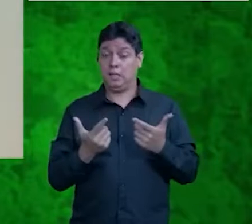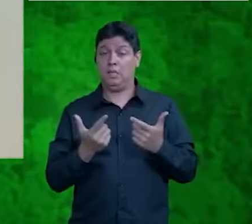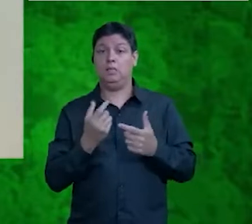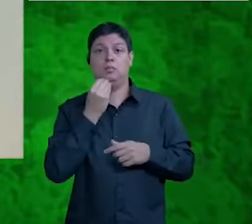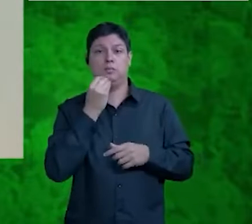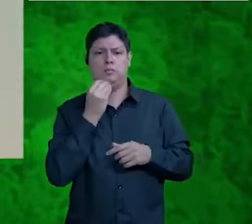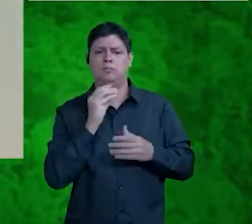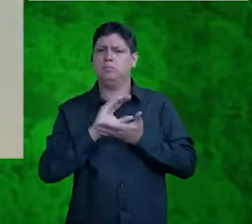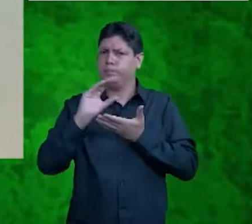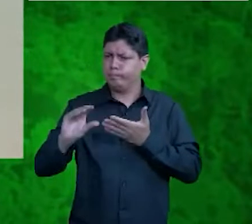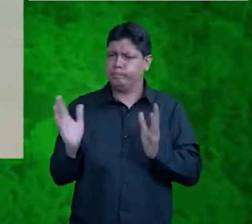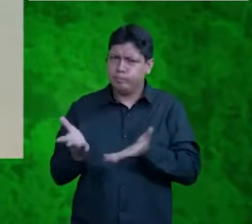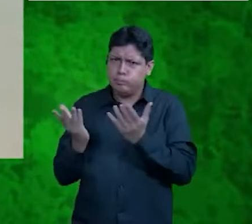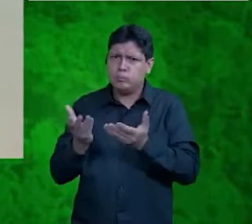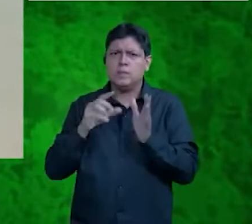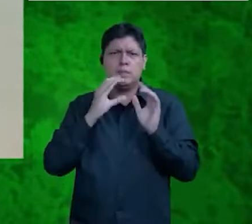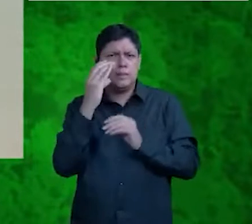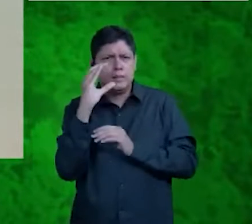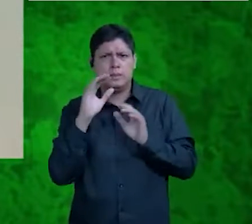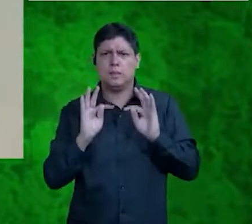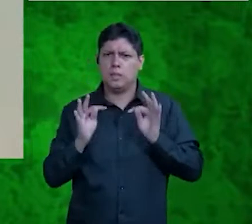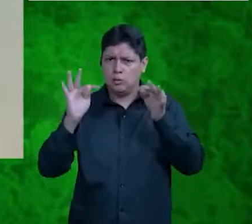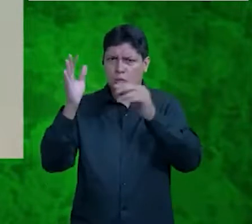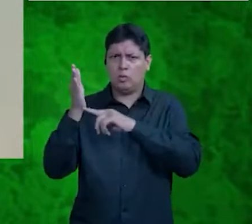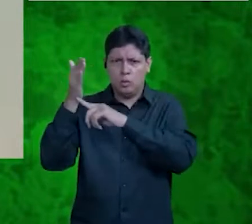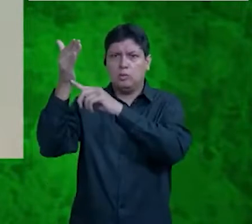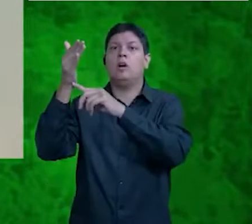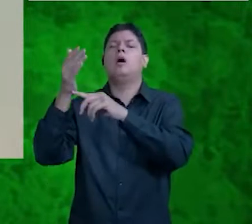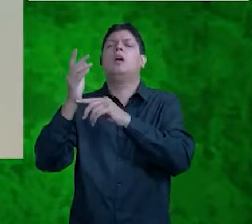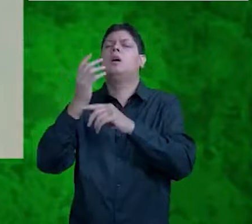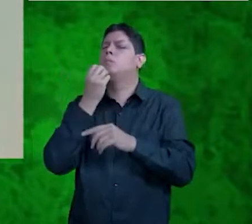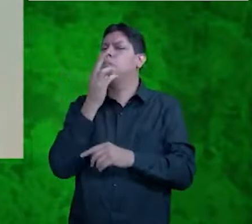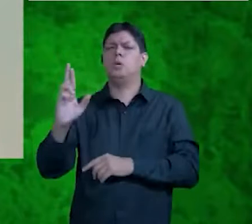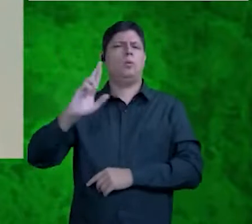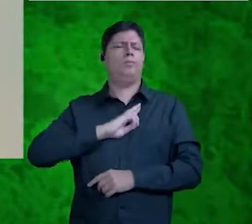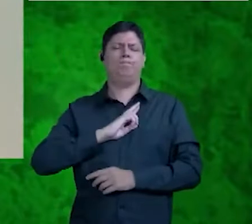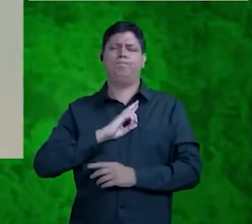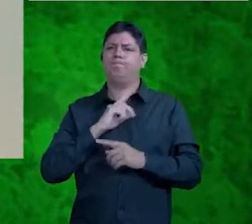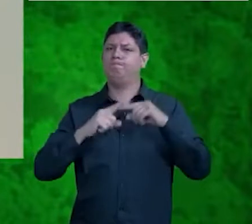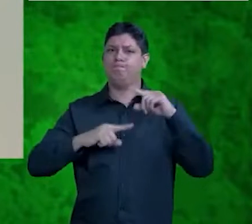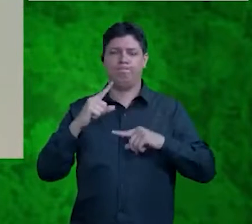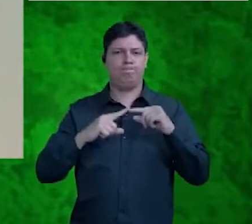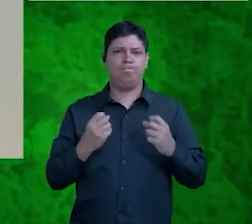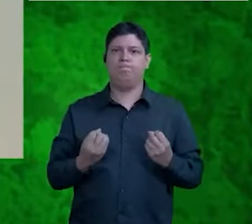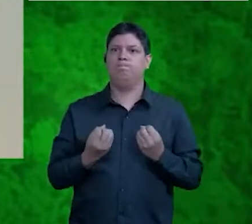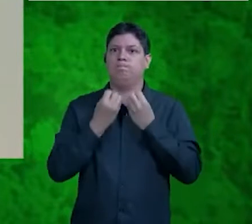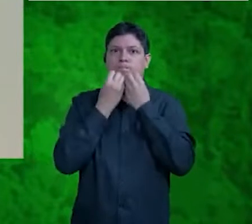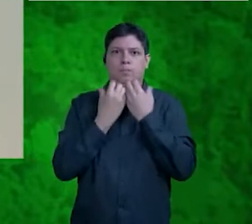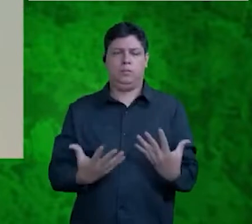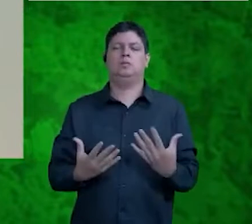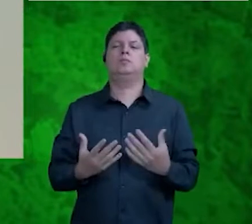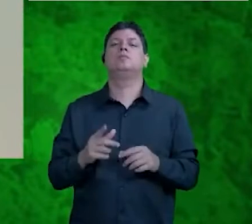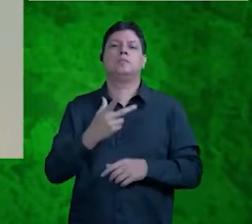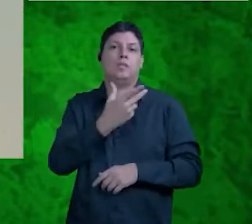frutos. E as vacinas vieram para nos mostrar isso mais uma vez. Então, a minha gratidão eterna.